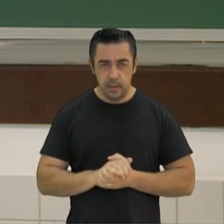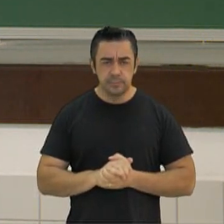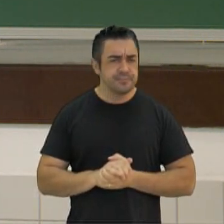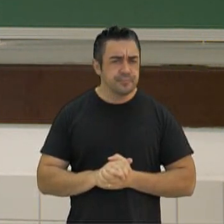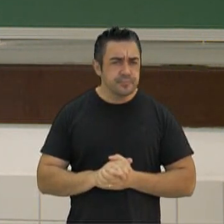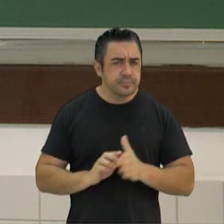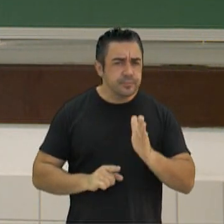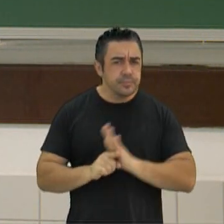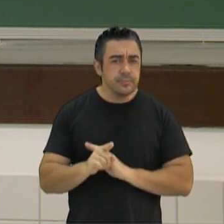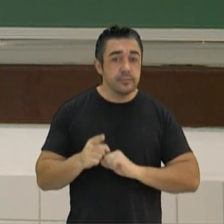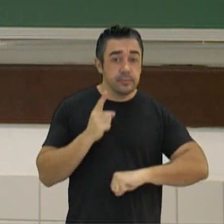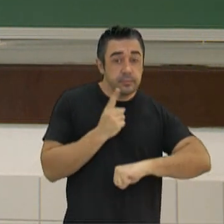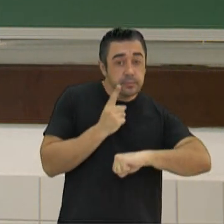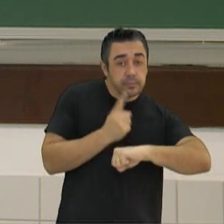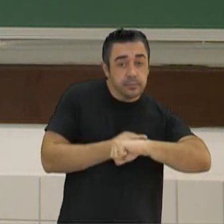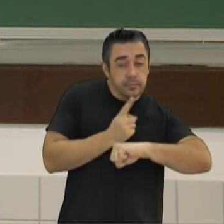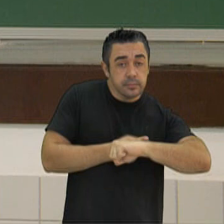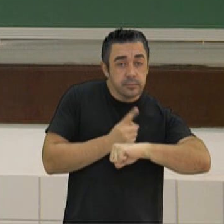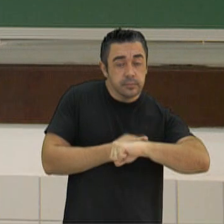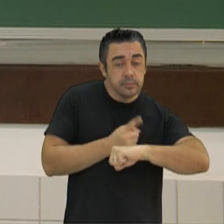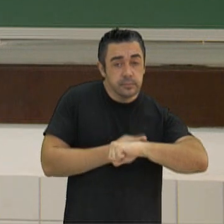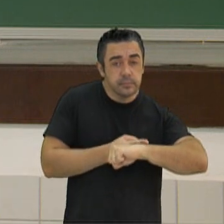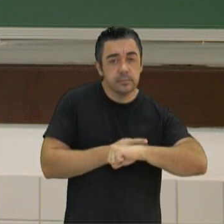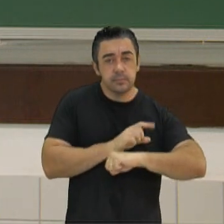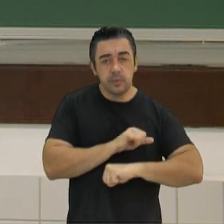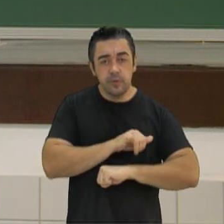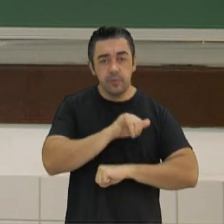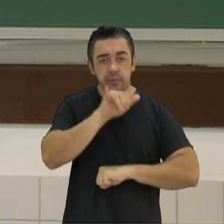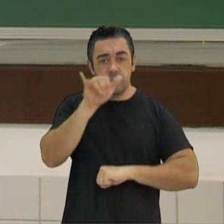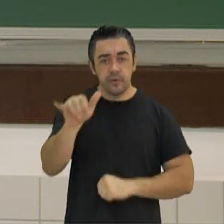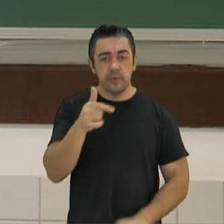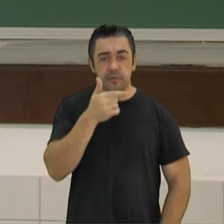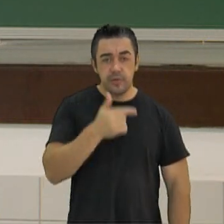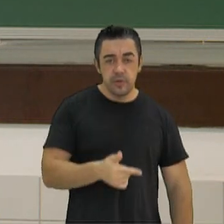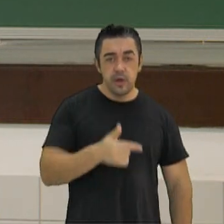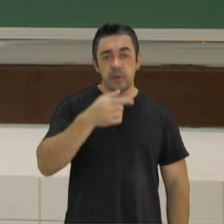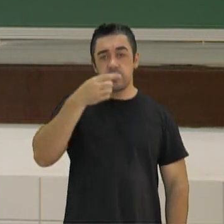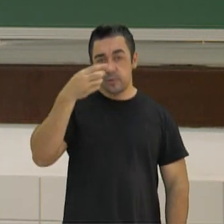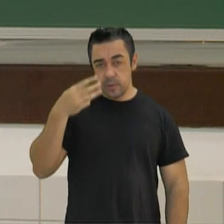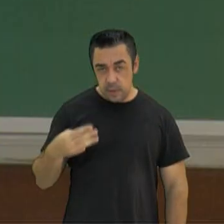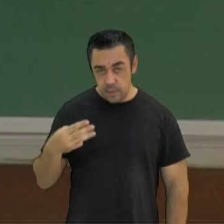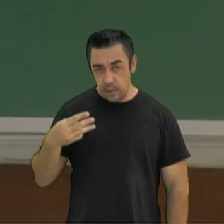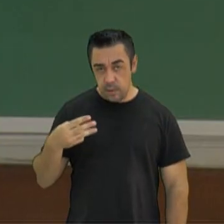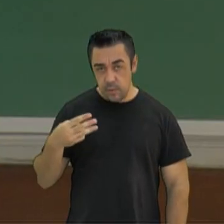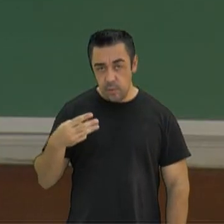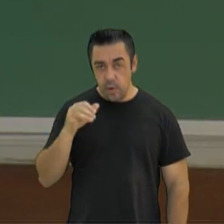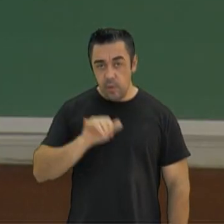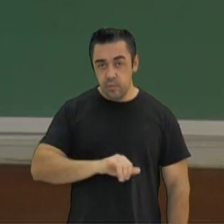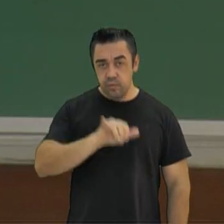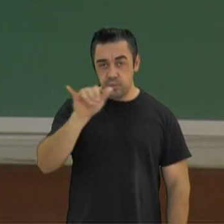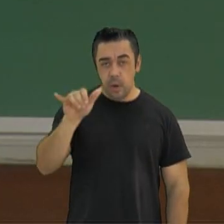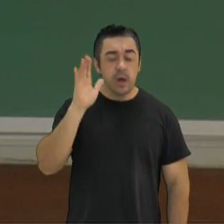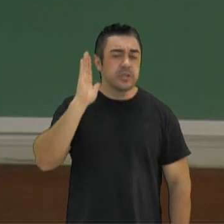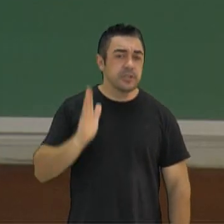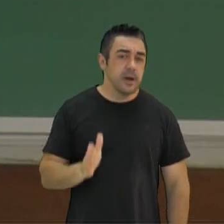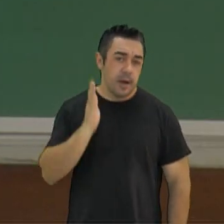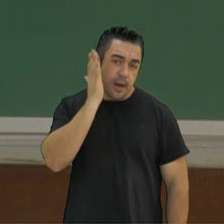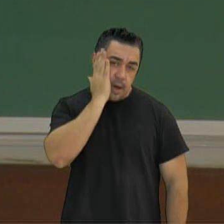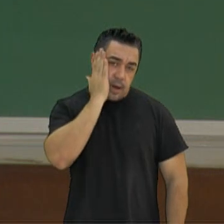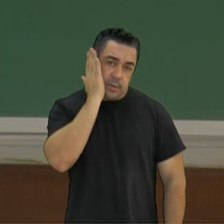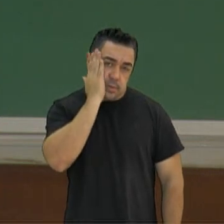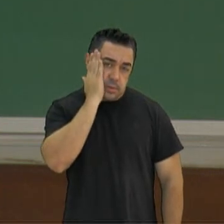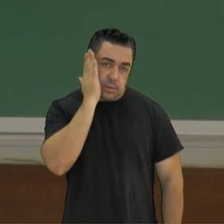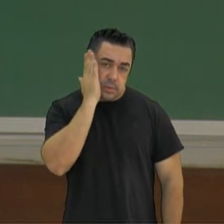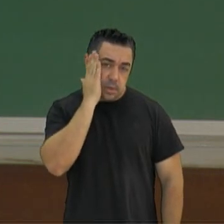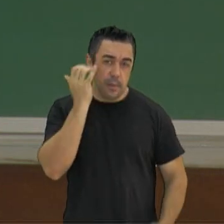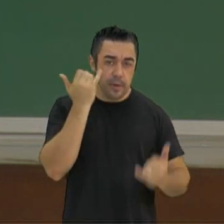que horário decola o 23º voo? Então, a gente já tem algumas informações para ajudar a resolver